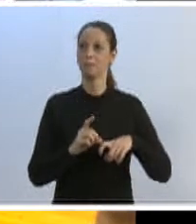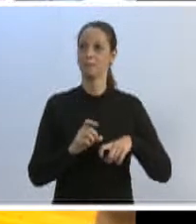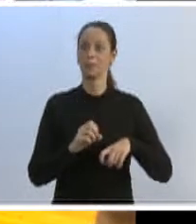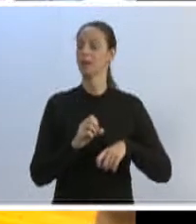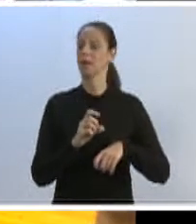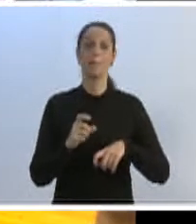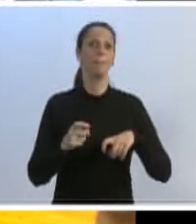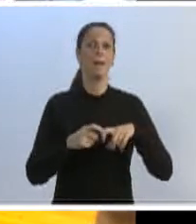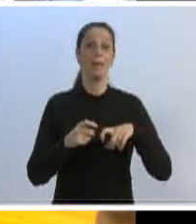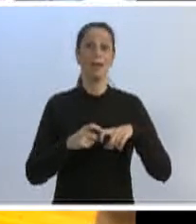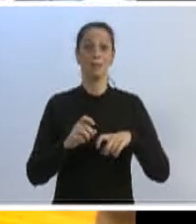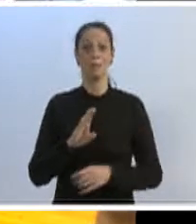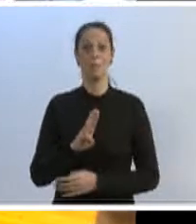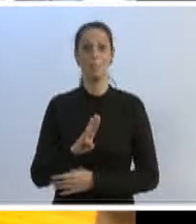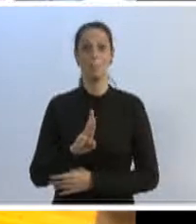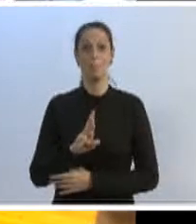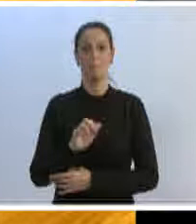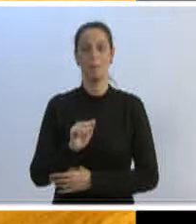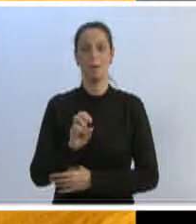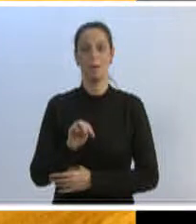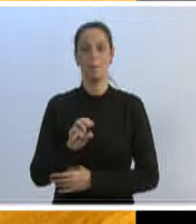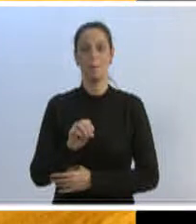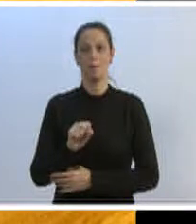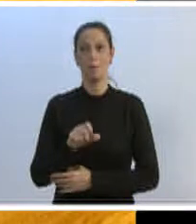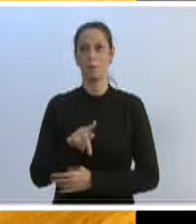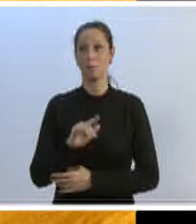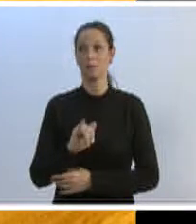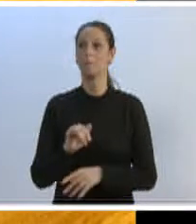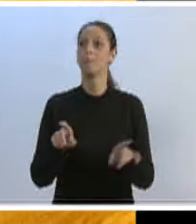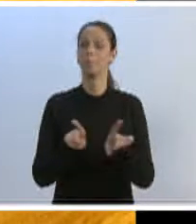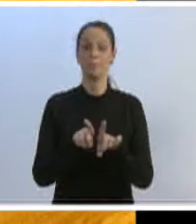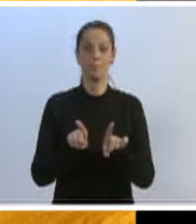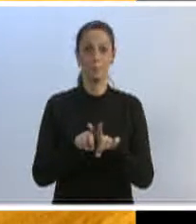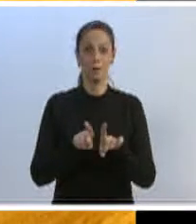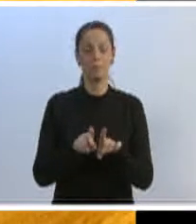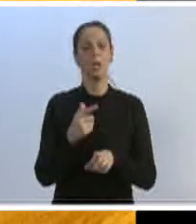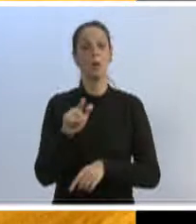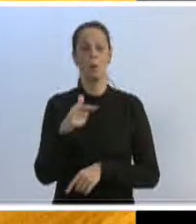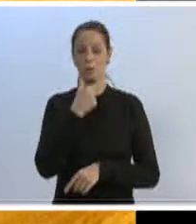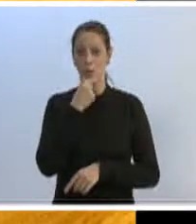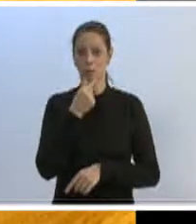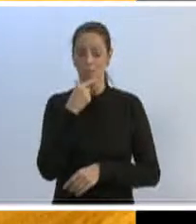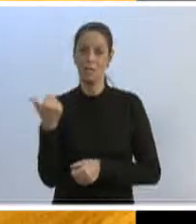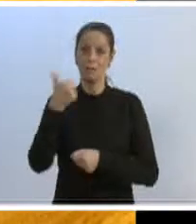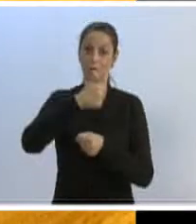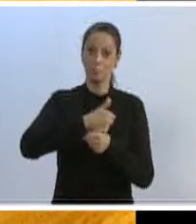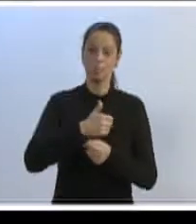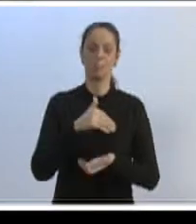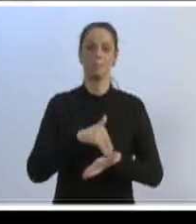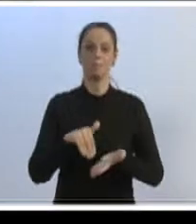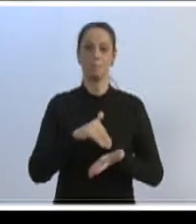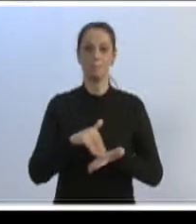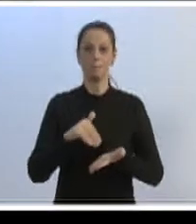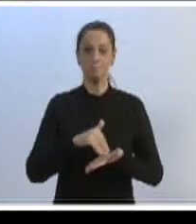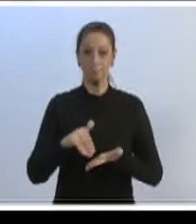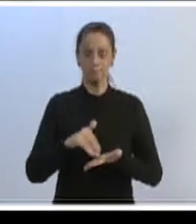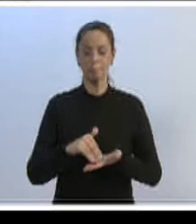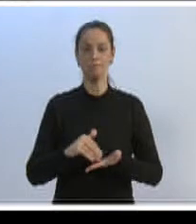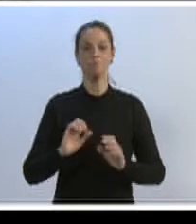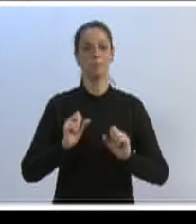do Coronel Carlos Olímpio Menestrina, na Secretaria de Defesa do